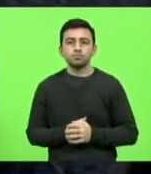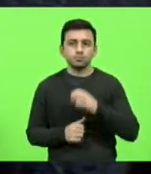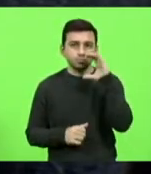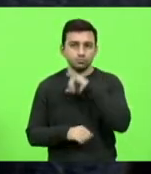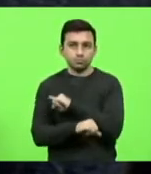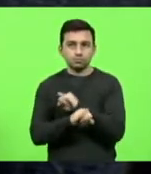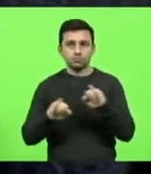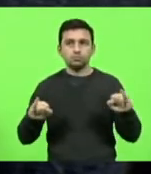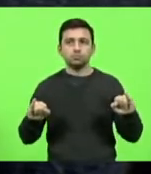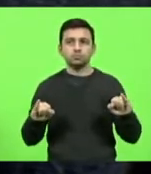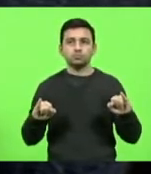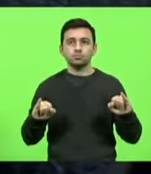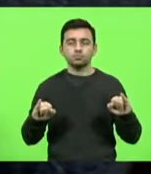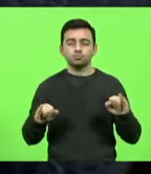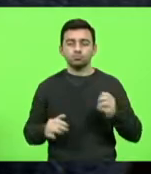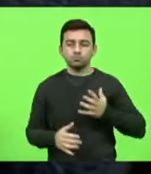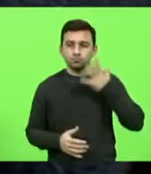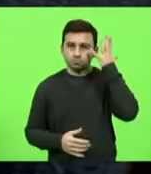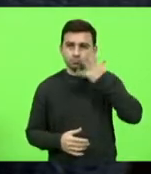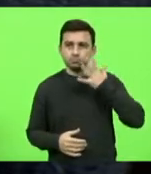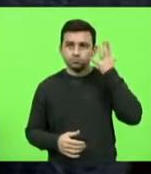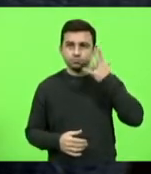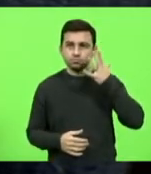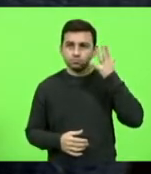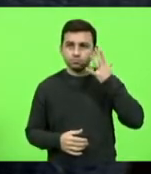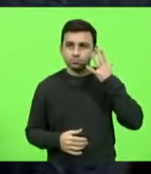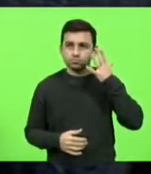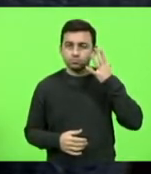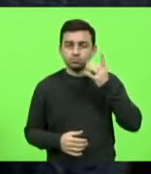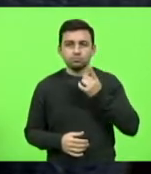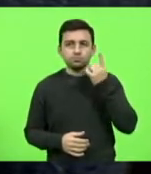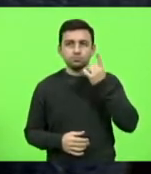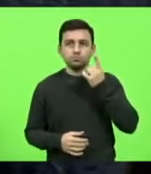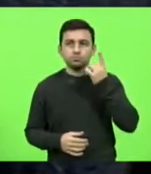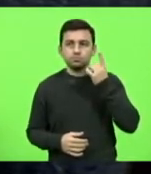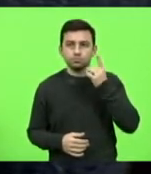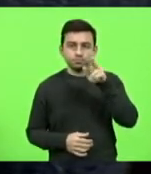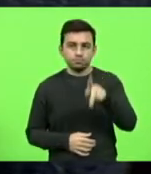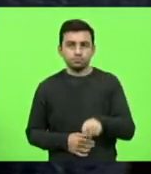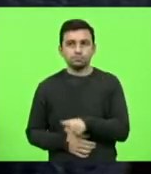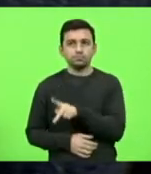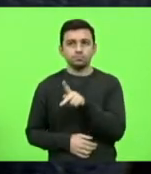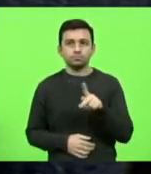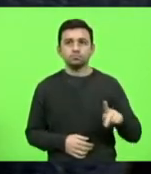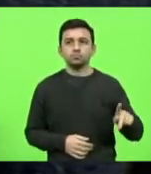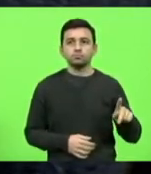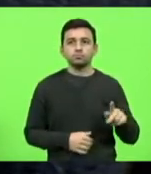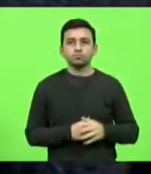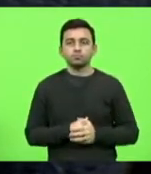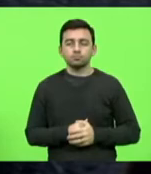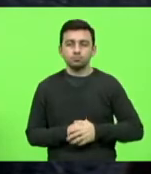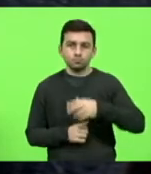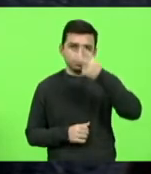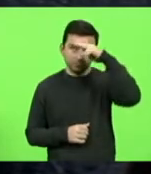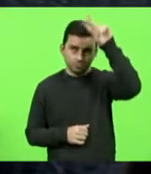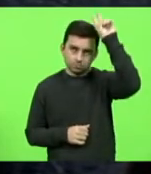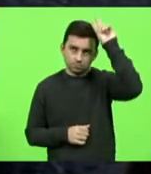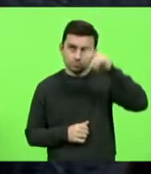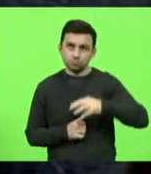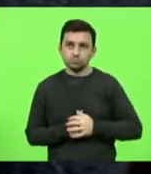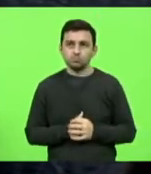comunicações. Fizeram uso da palavra os senhores deputados. Padre Pedro Baldeceira, doutor Vicente Caro Prezo,